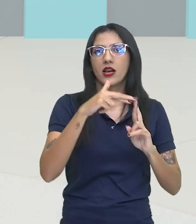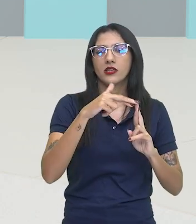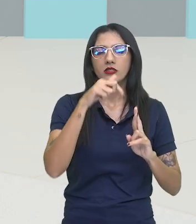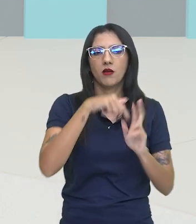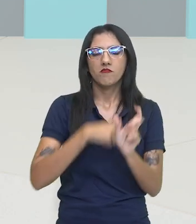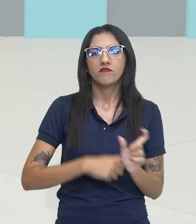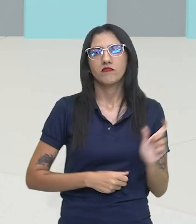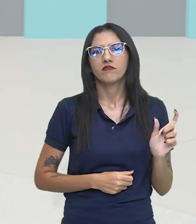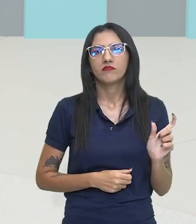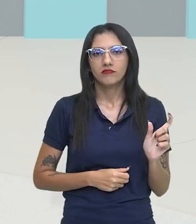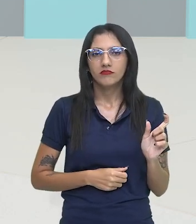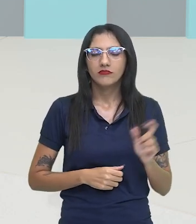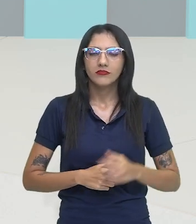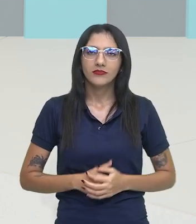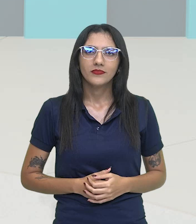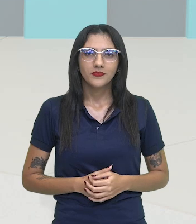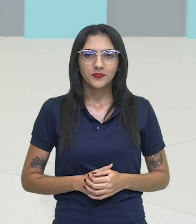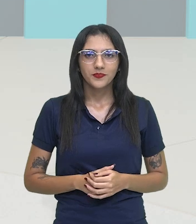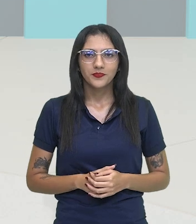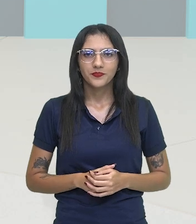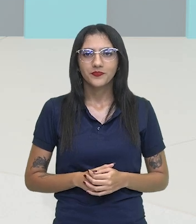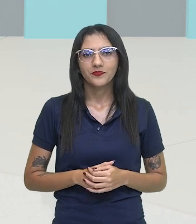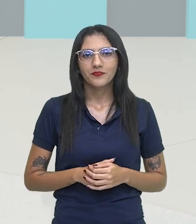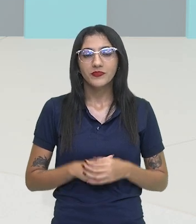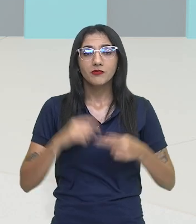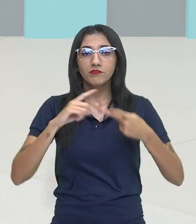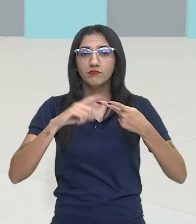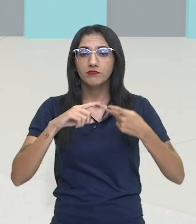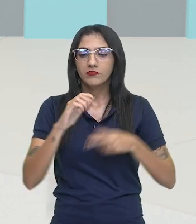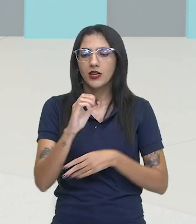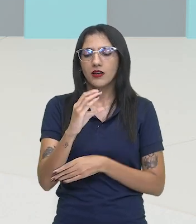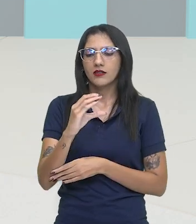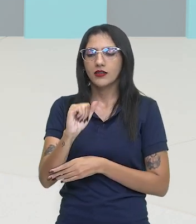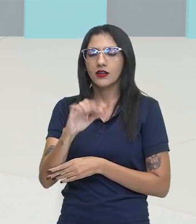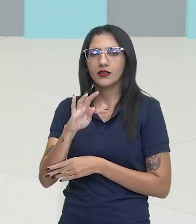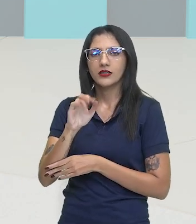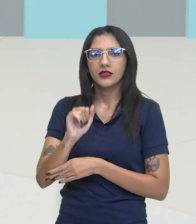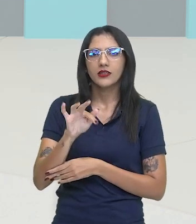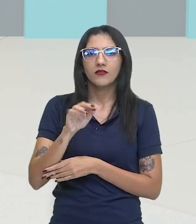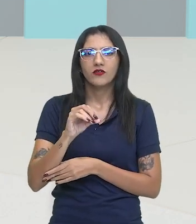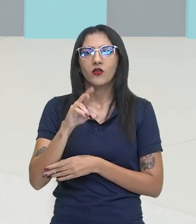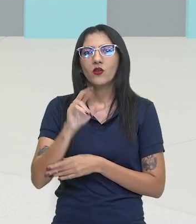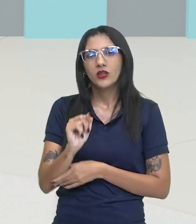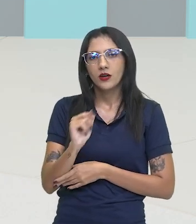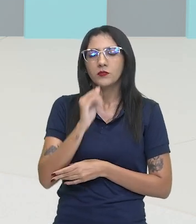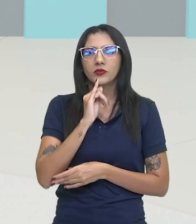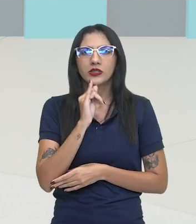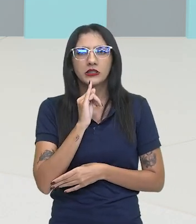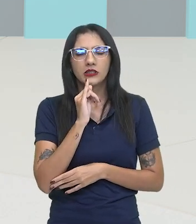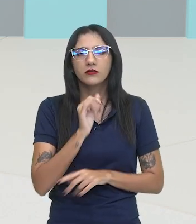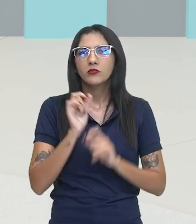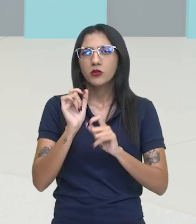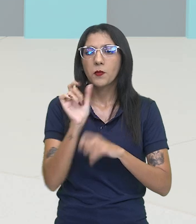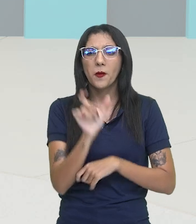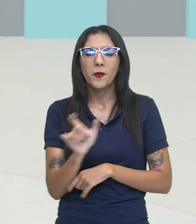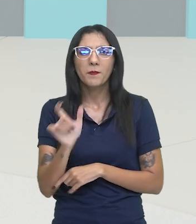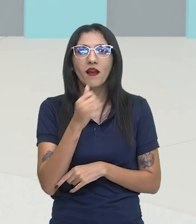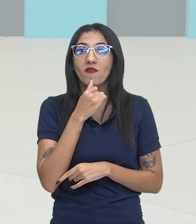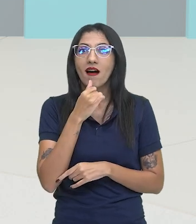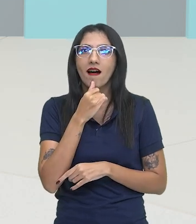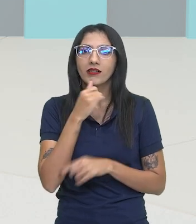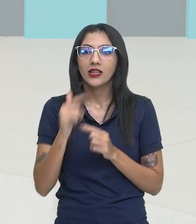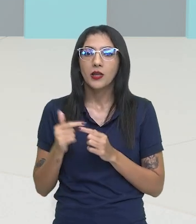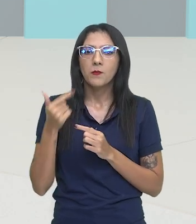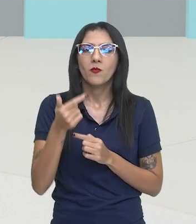que a gente já vai ver, ok? E nós temos a catáfora, que é quando eu projeto algo que eu ainda